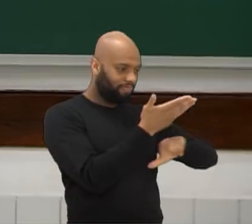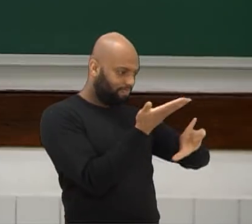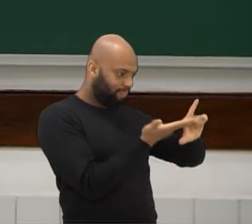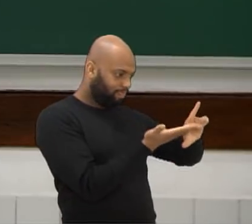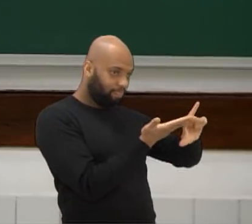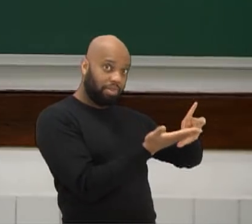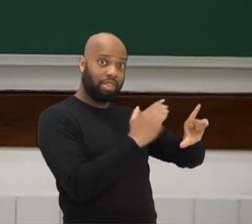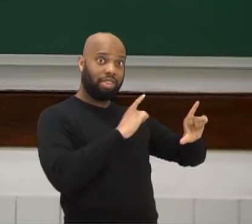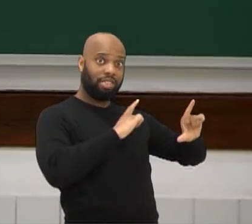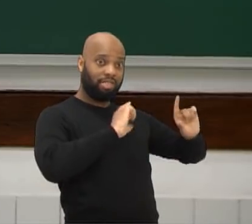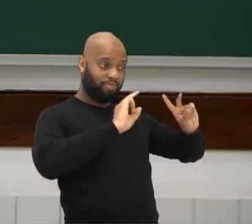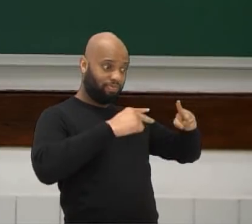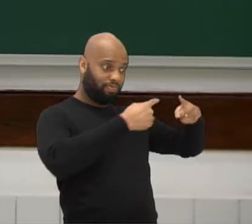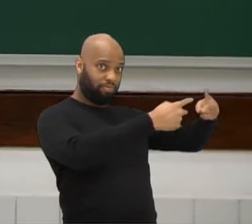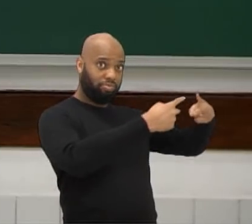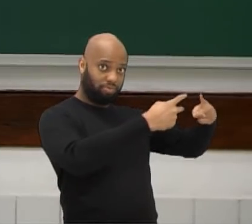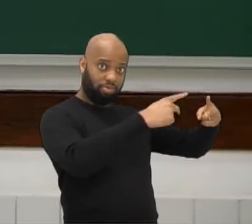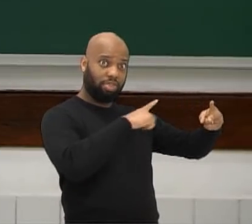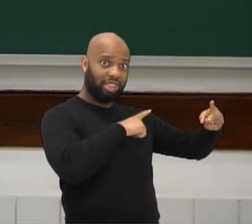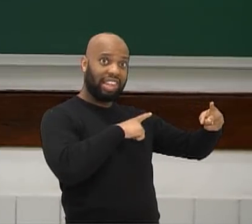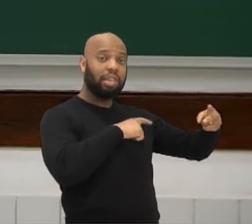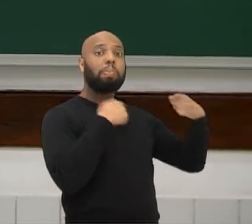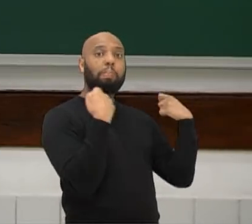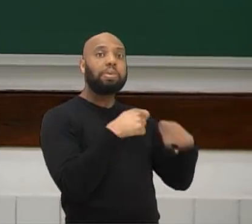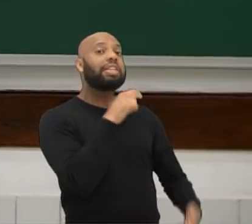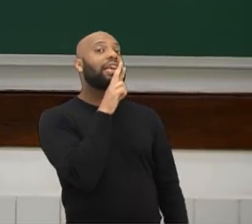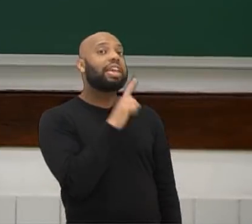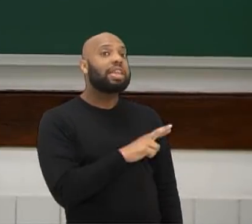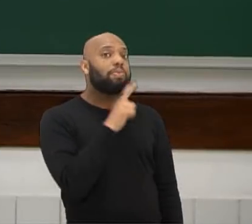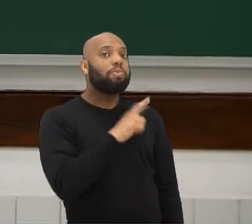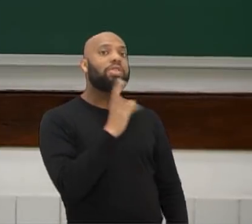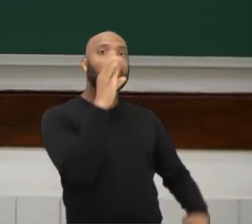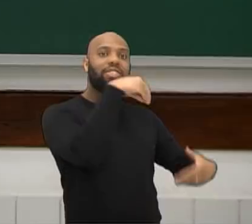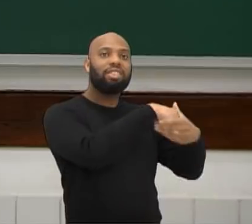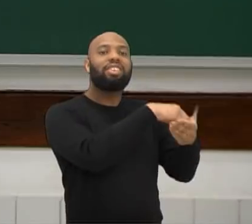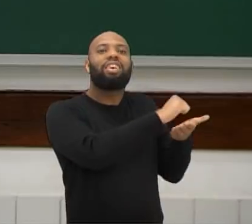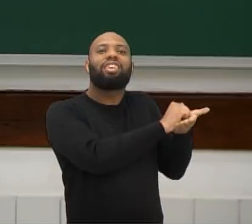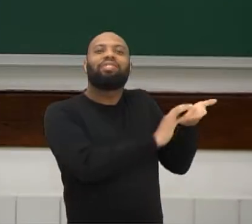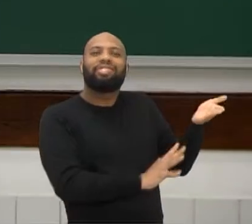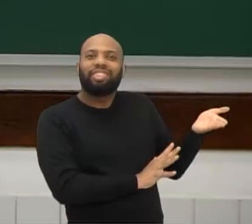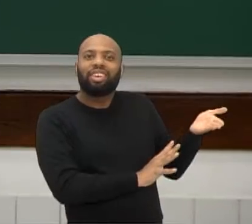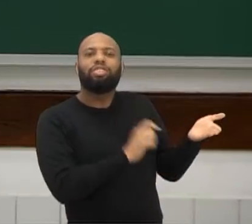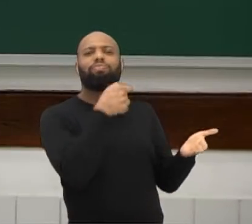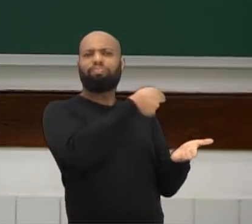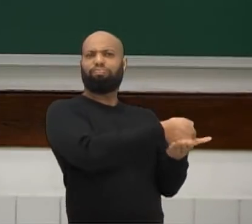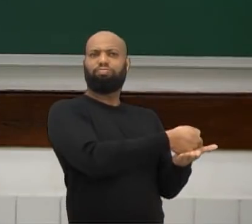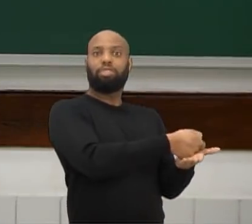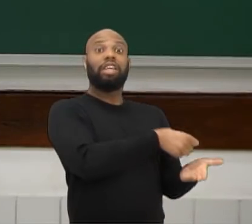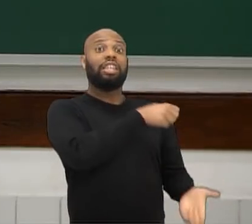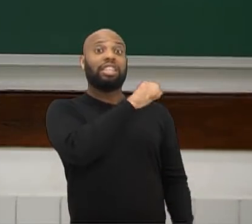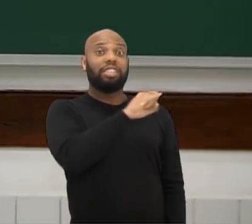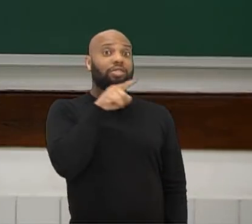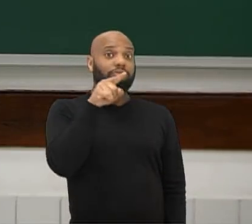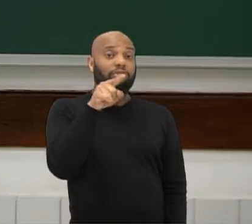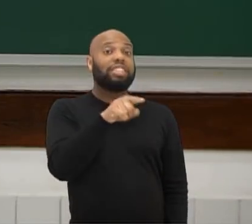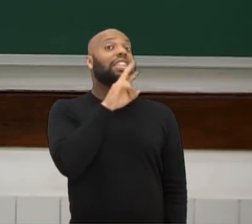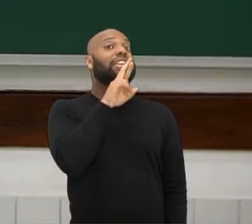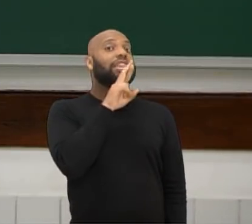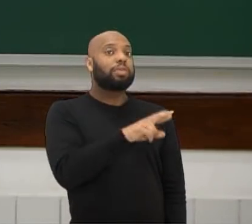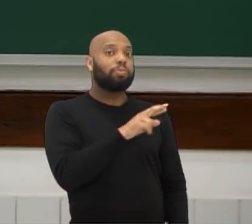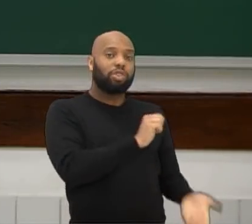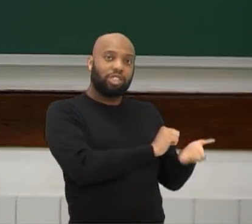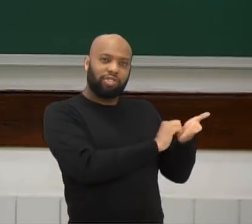na ferramenta Classroom, no site do Classroom. Dentro do Classroom tem uma